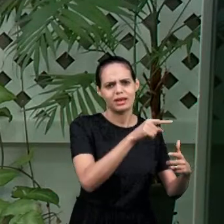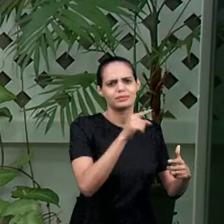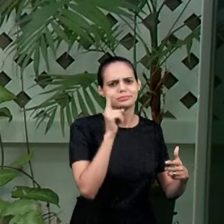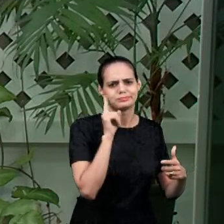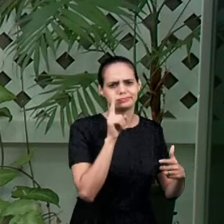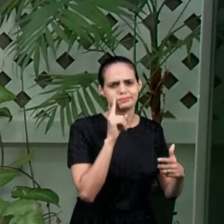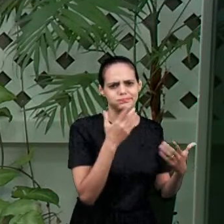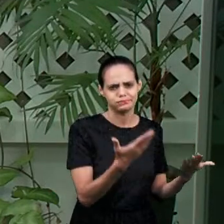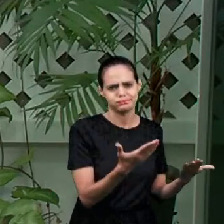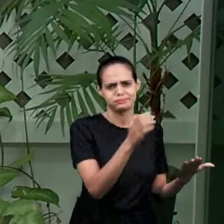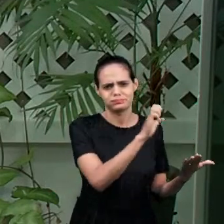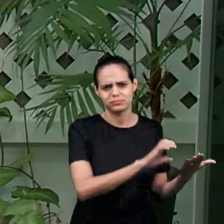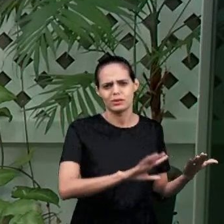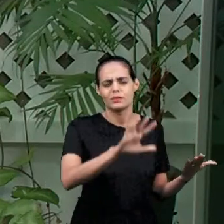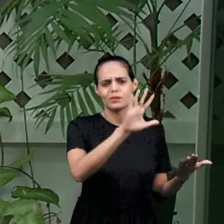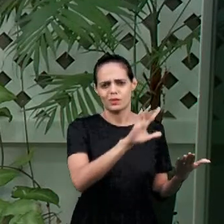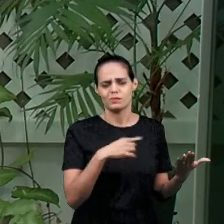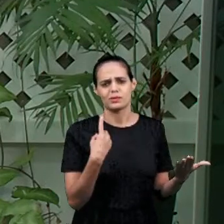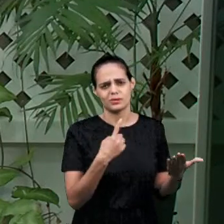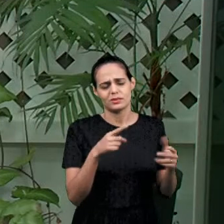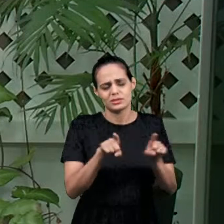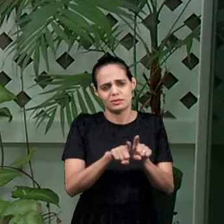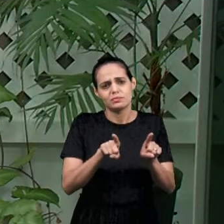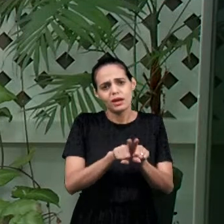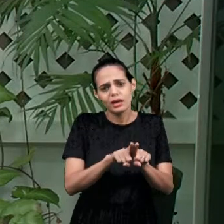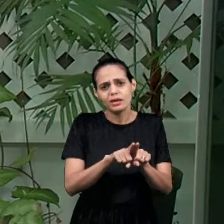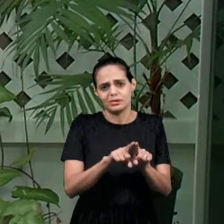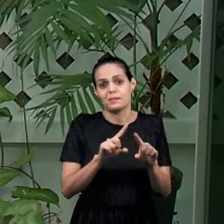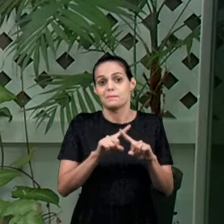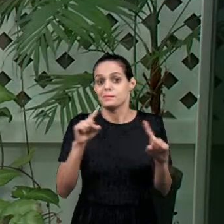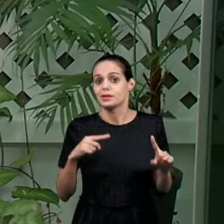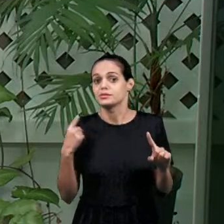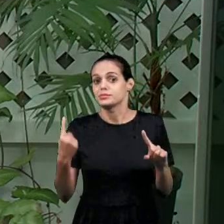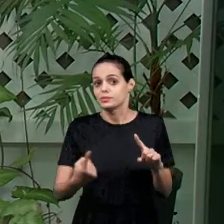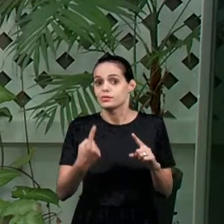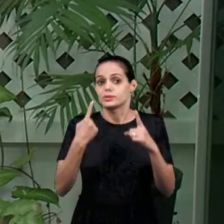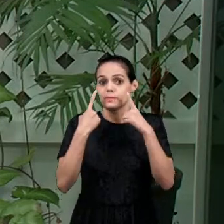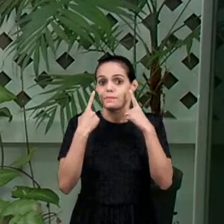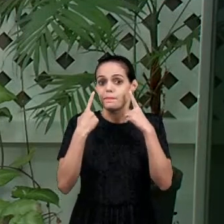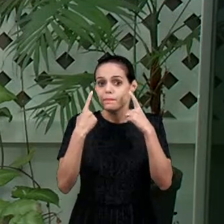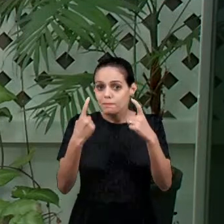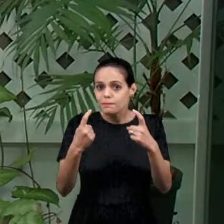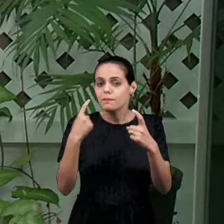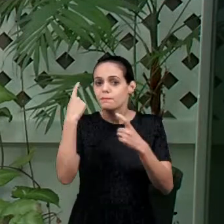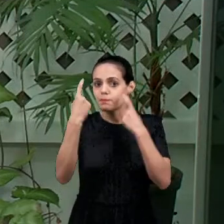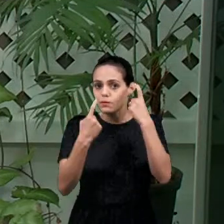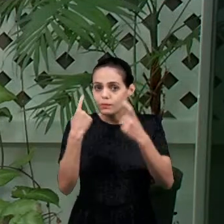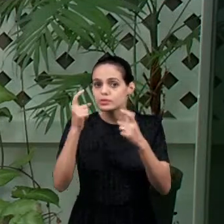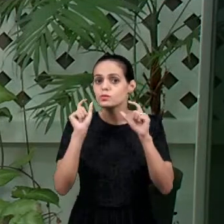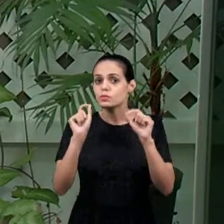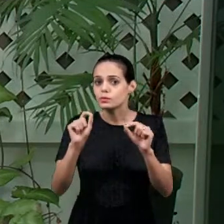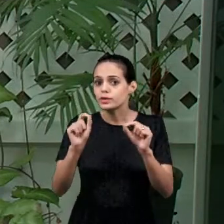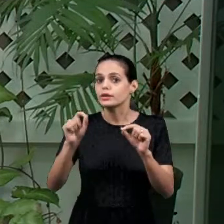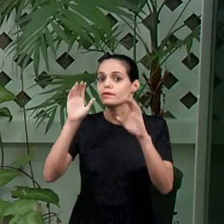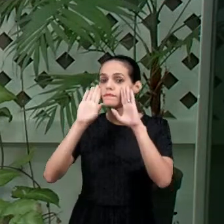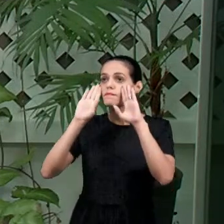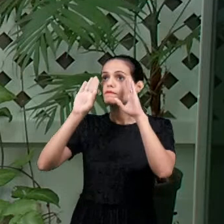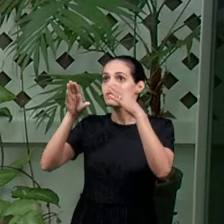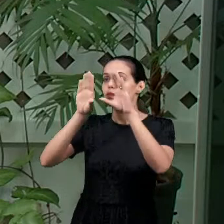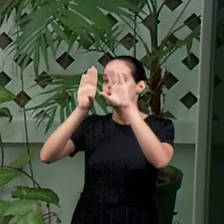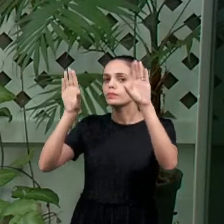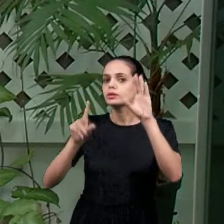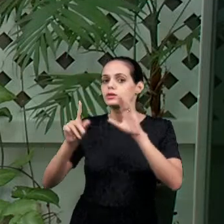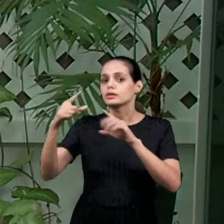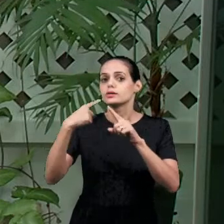meio também. Mas a nossa preocupação, nosso olhar, está voltado para a eternidade. Porque nós sabemos que isso